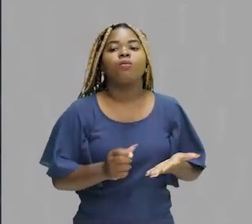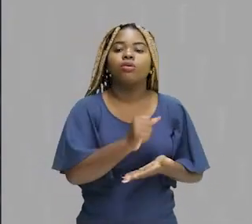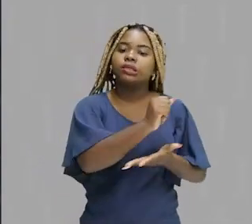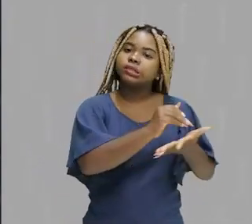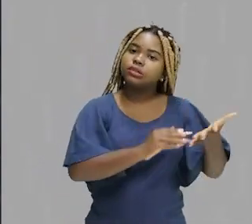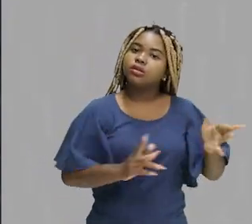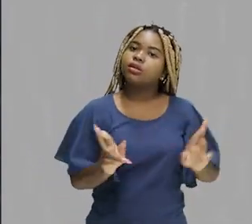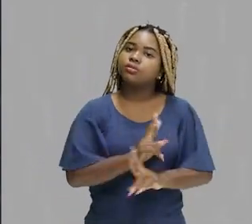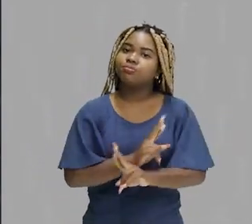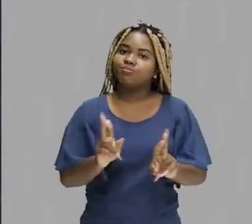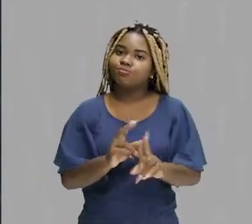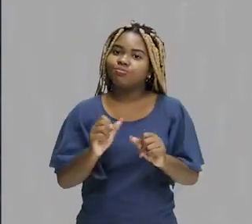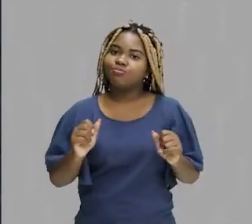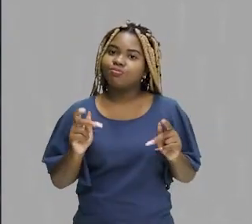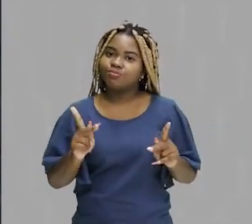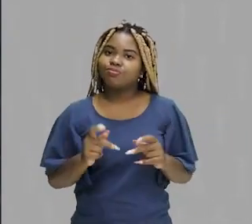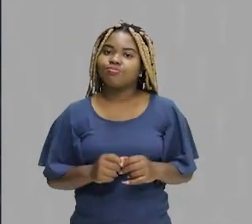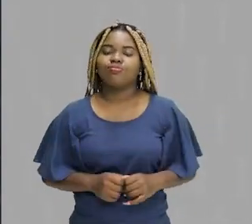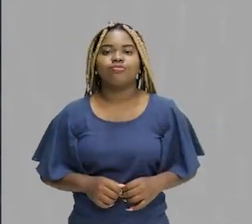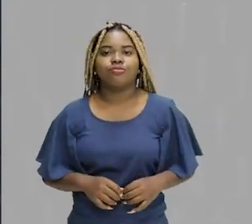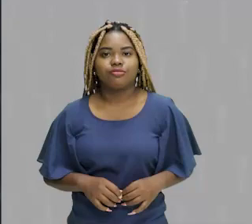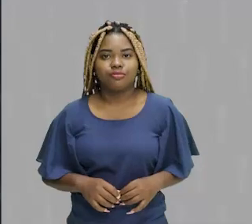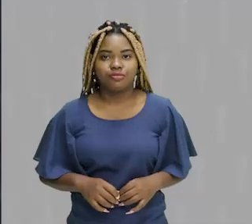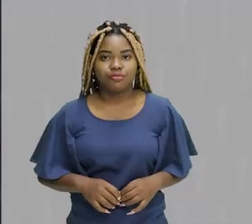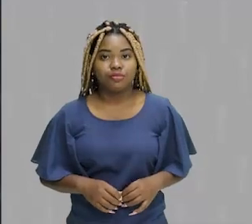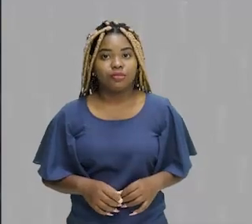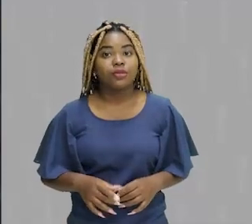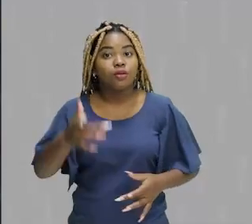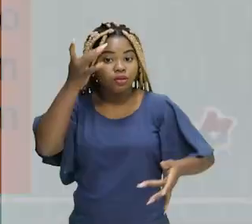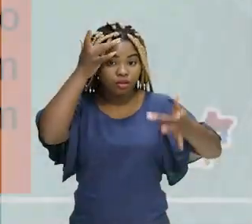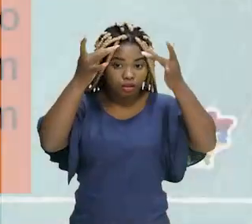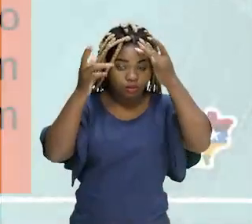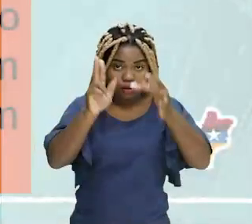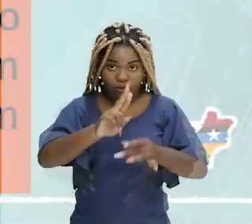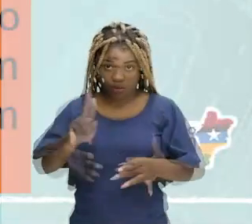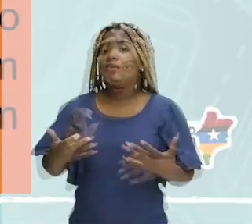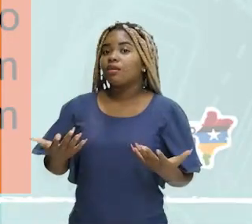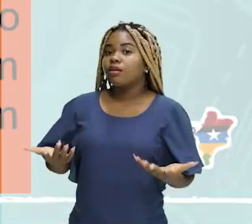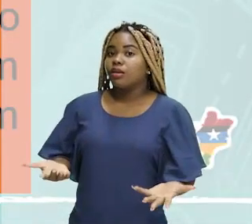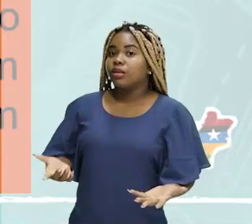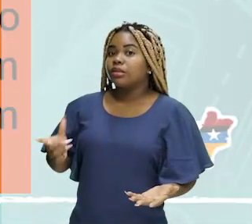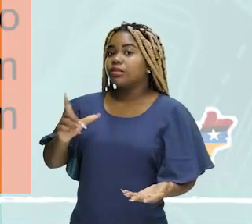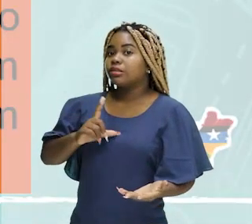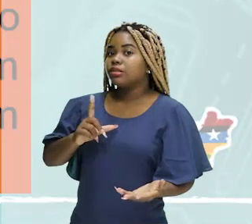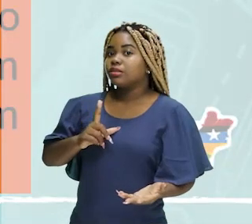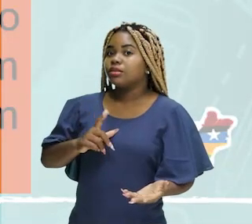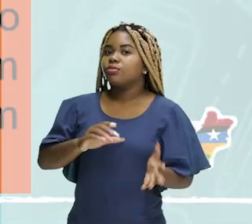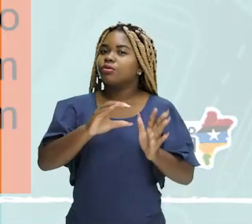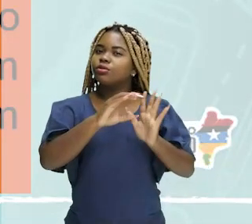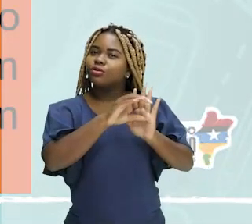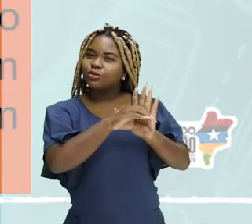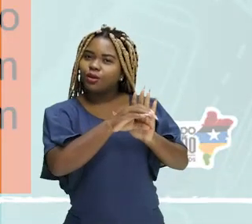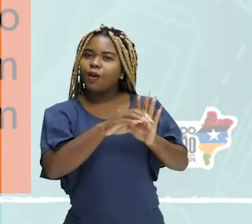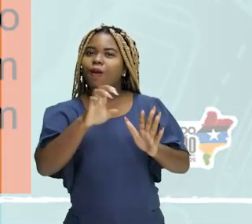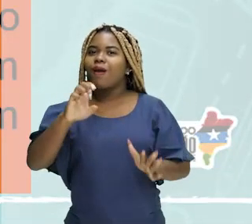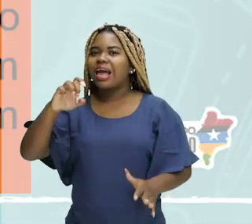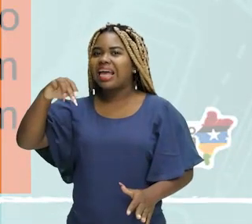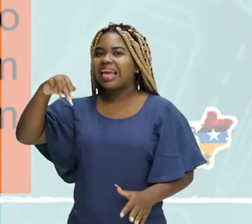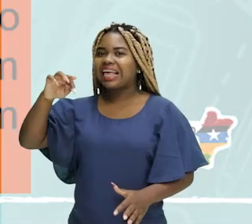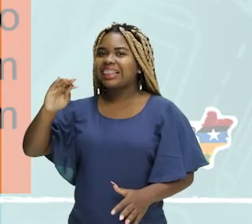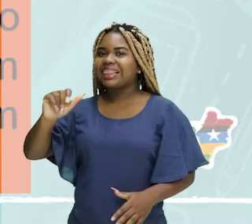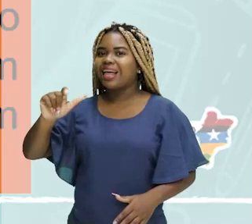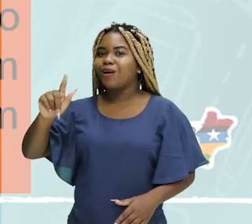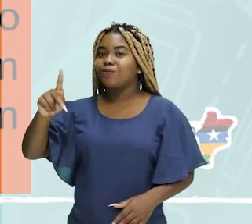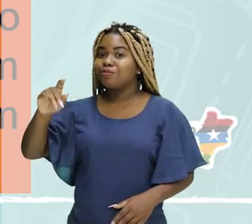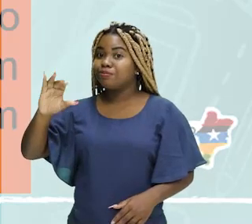à entalpia de combustão. Então, grave esse nome, combustão. E como definição de entalpia de